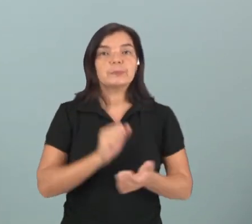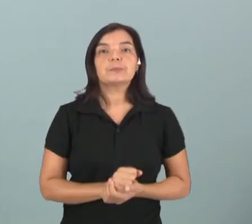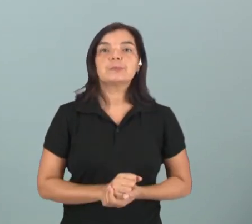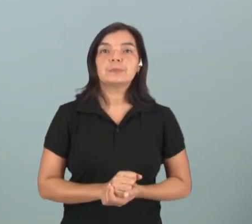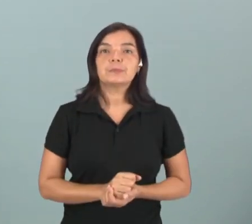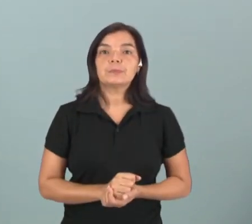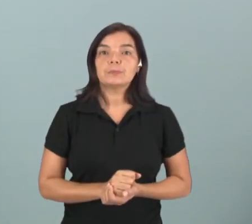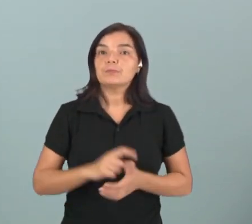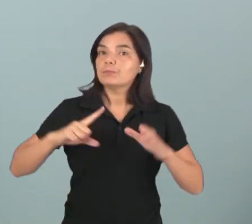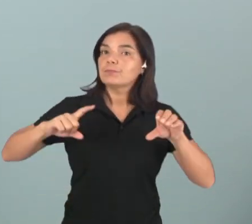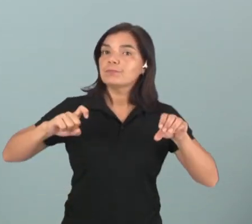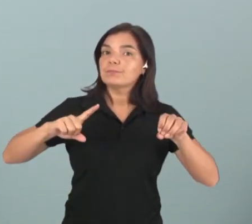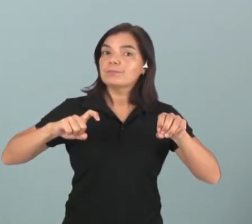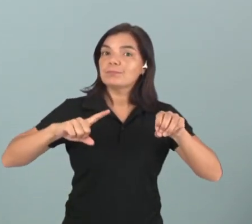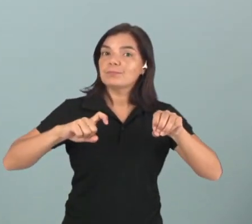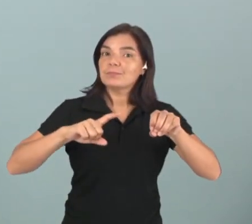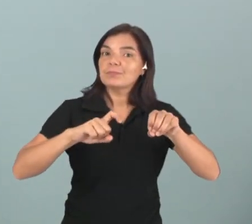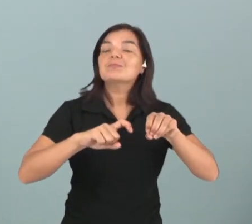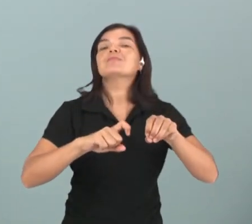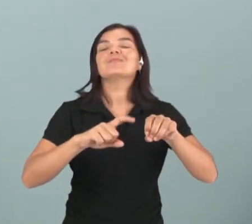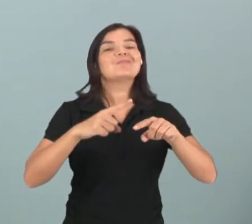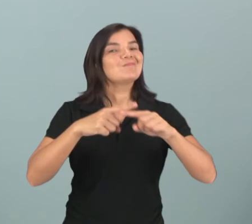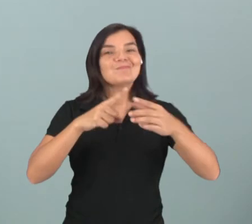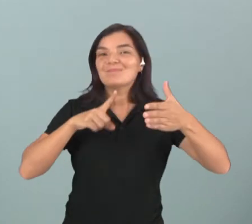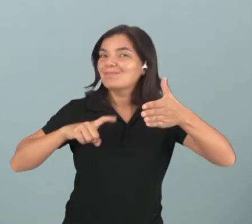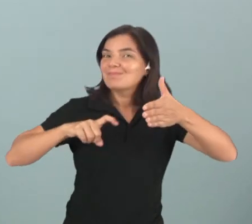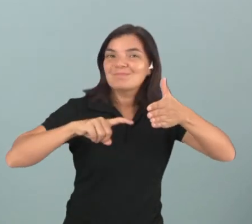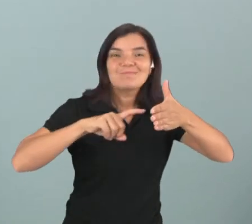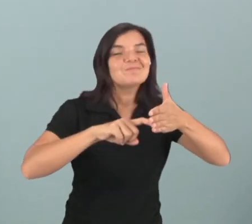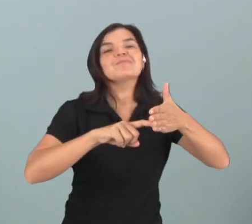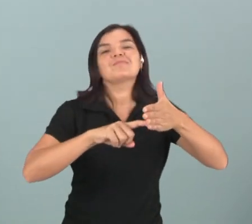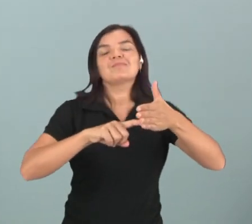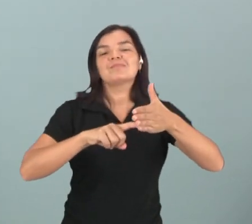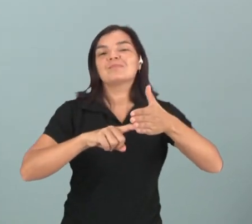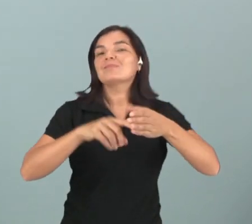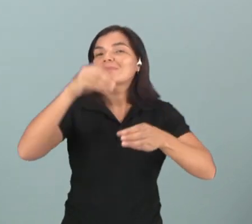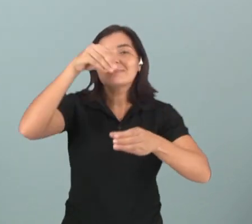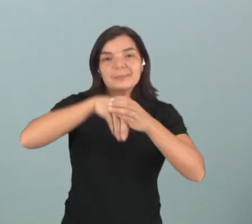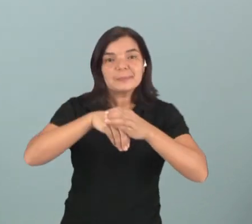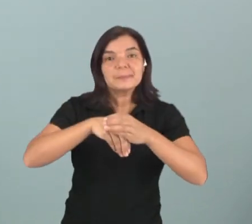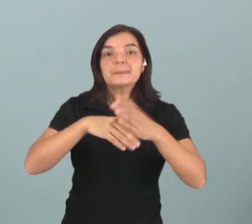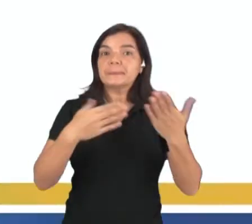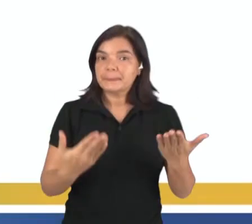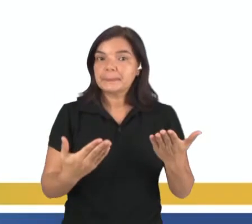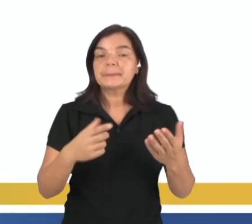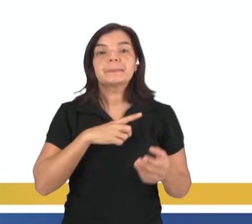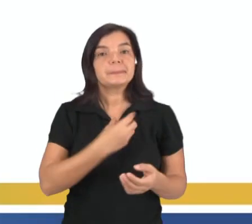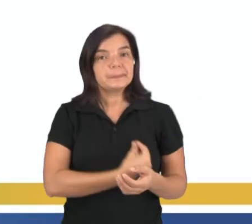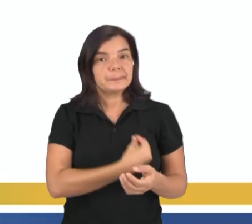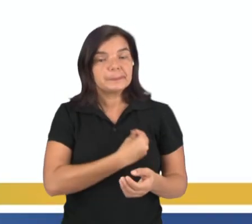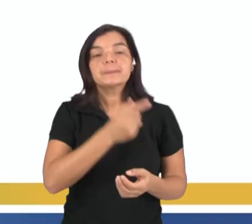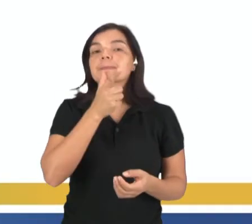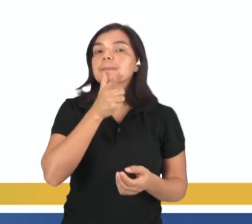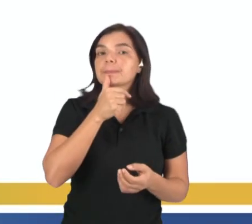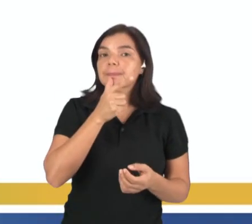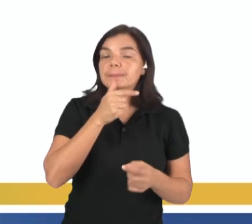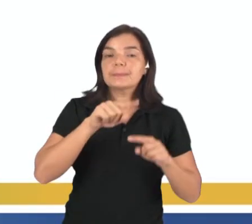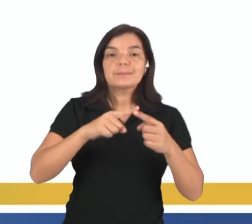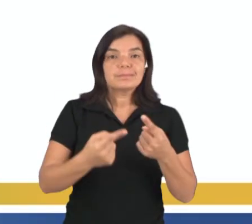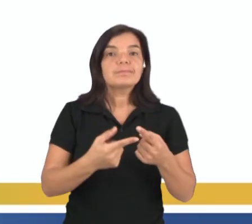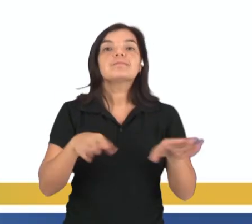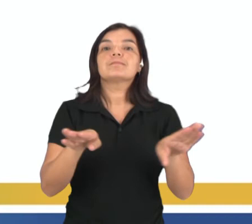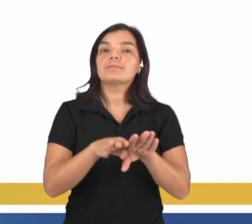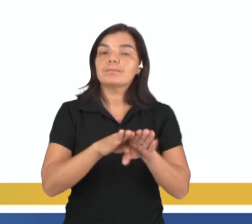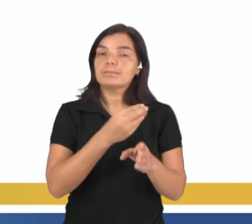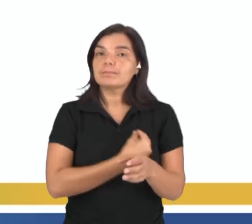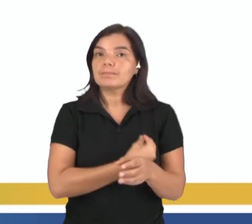espermatozoides, porque os espermatozoides eles não vão estar contidos no sêmen, tá? Nós temos a presença de líquido prostático e nós